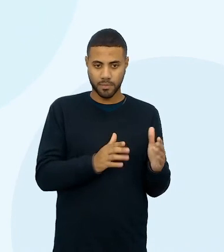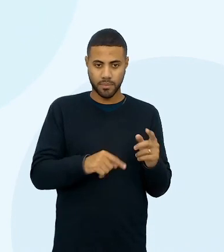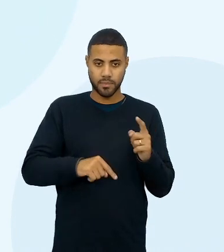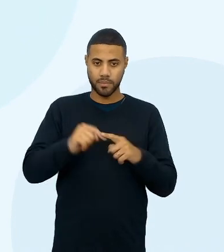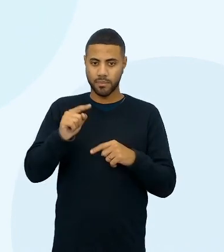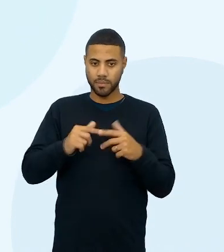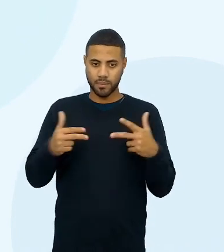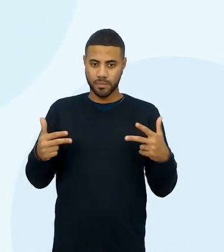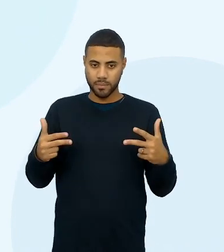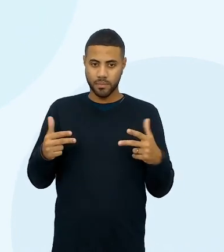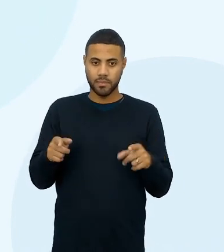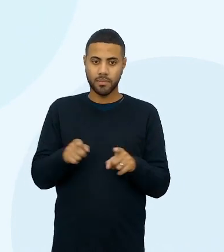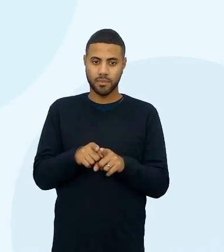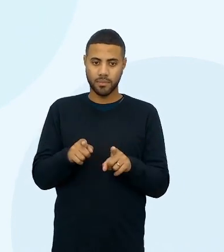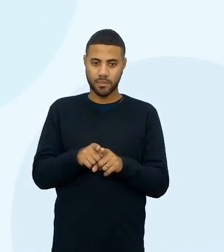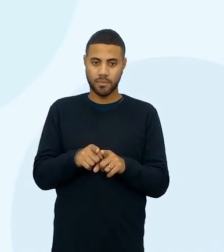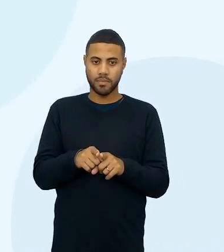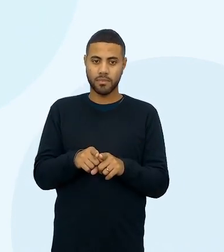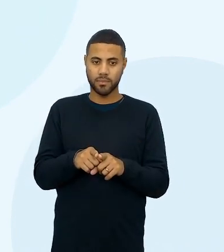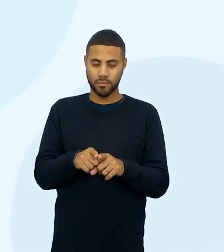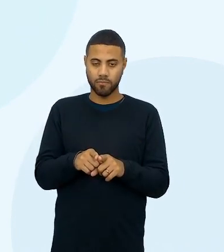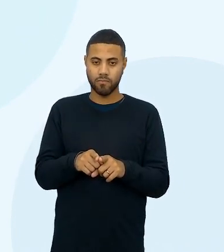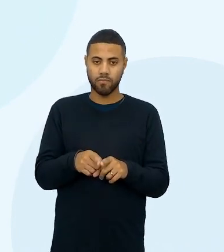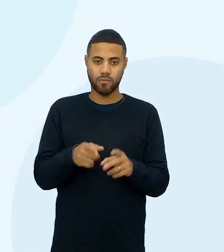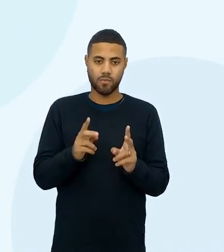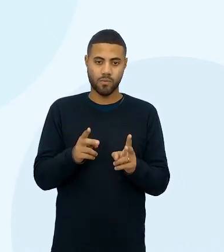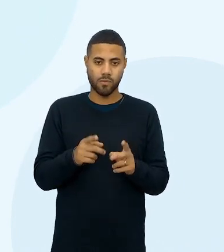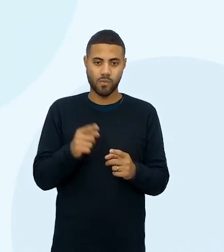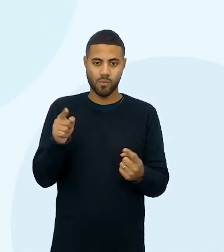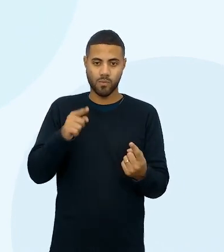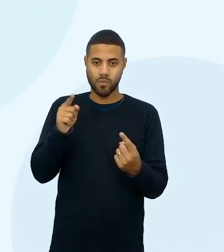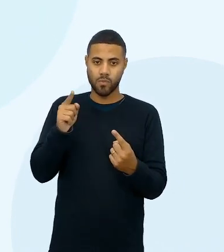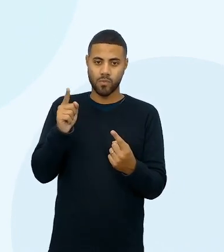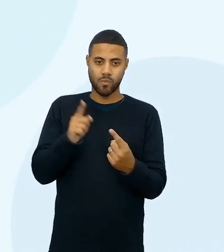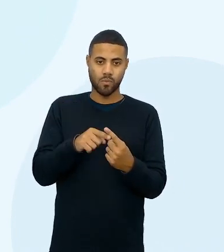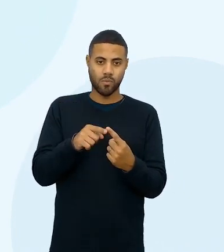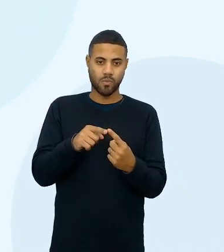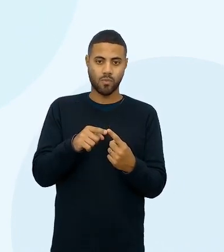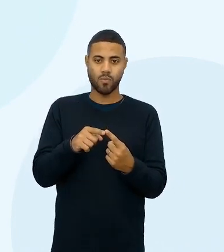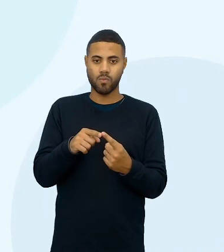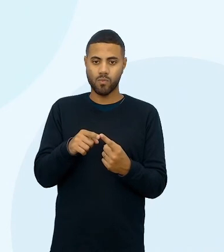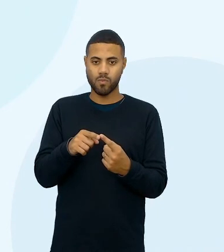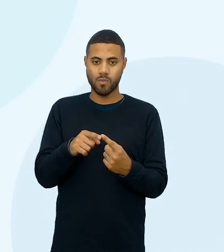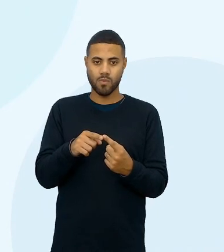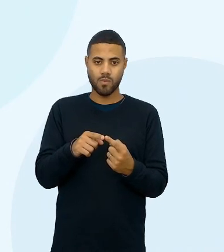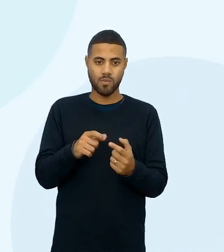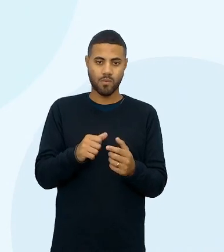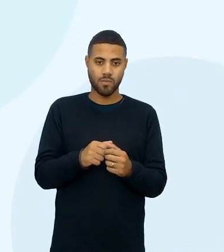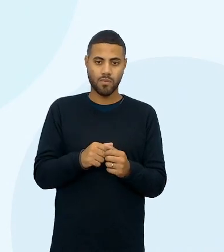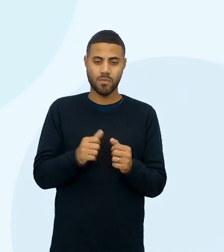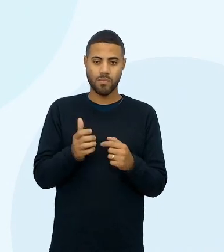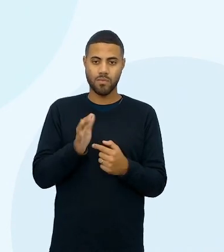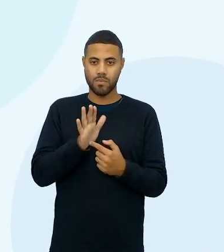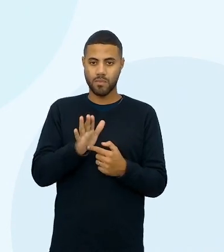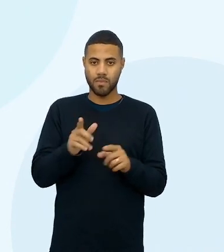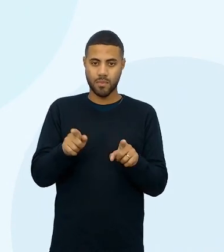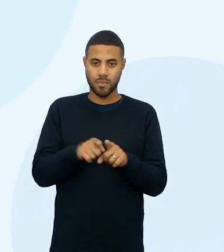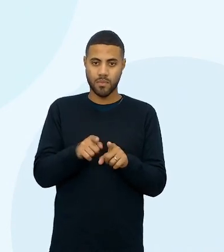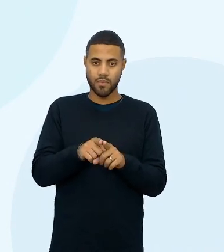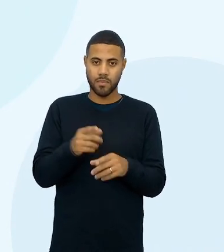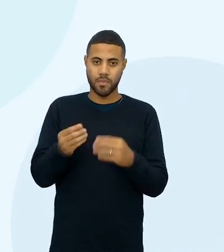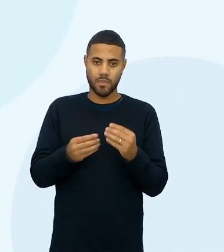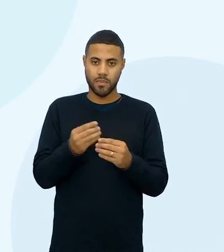materiais descartados. Seu objetivo é reintroduzi-los na cadeia produtiva, a fim de que